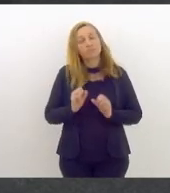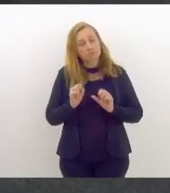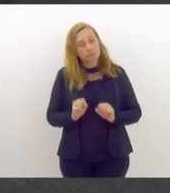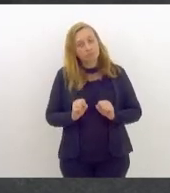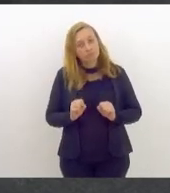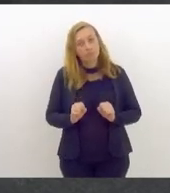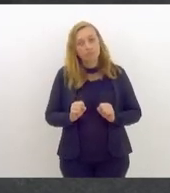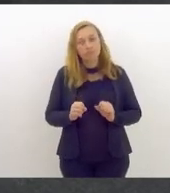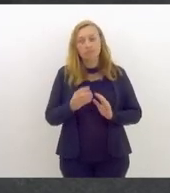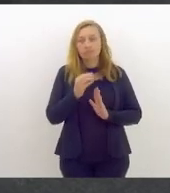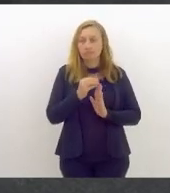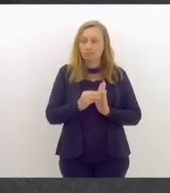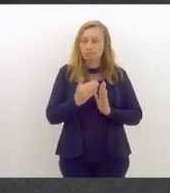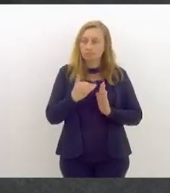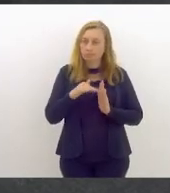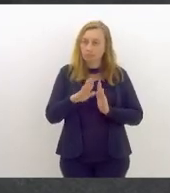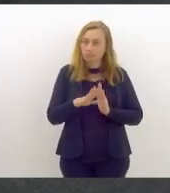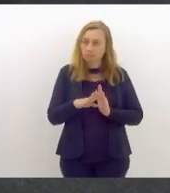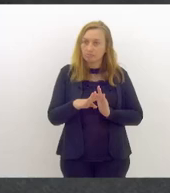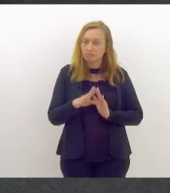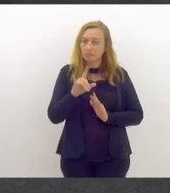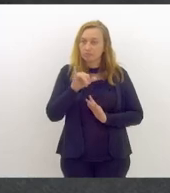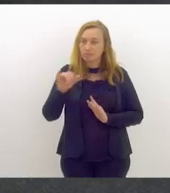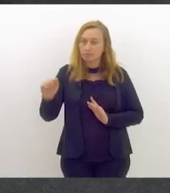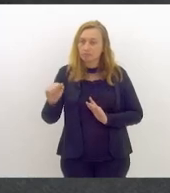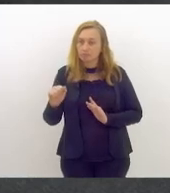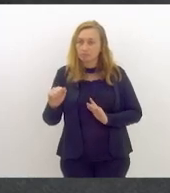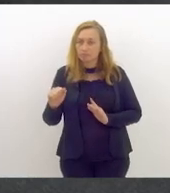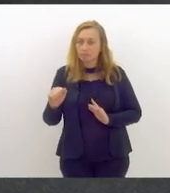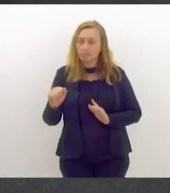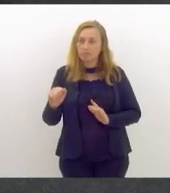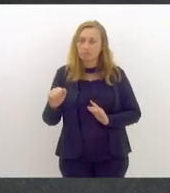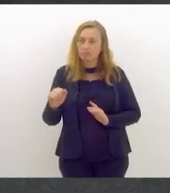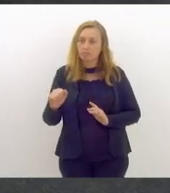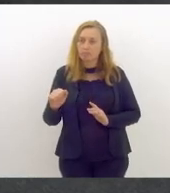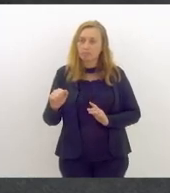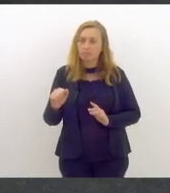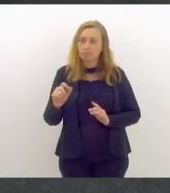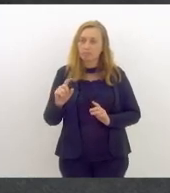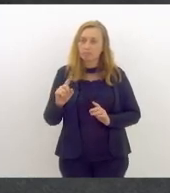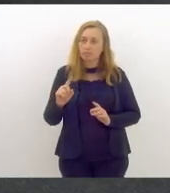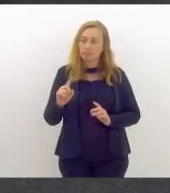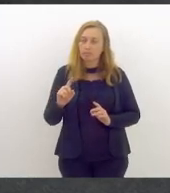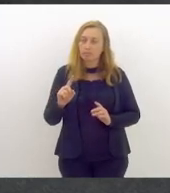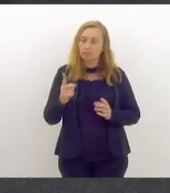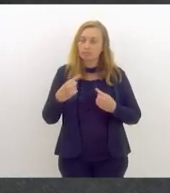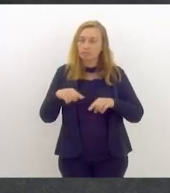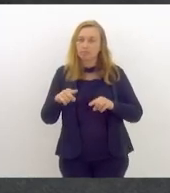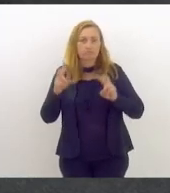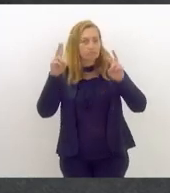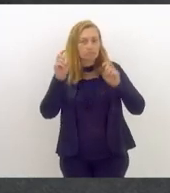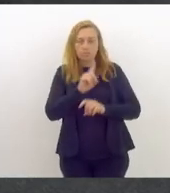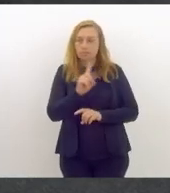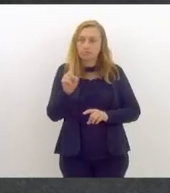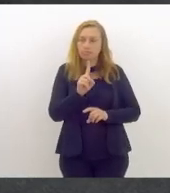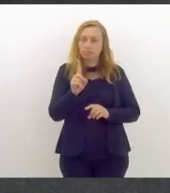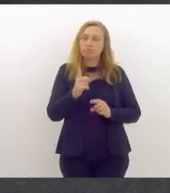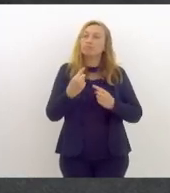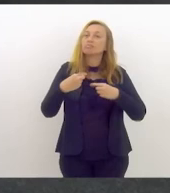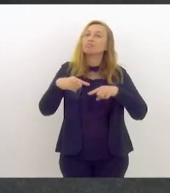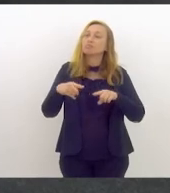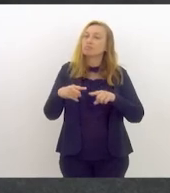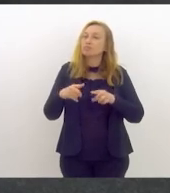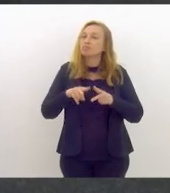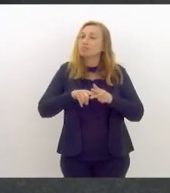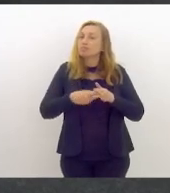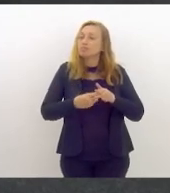poderia oficiar o INEA para ele se posicionar, não é contra o mérito da matéria, não, contra a